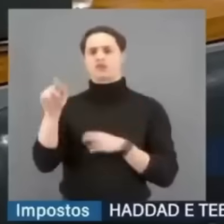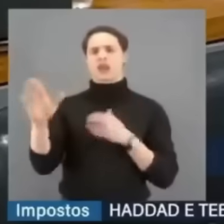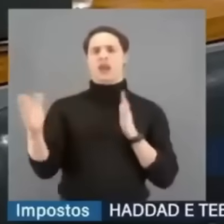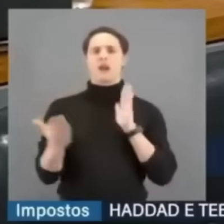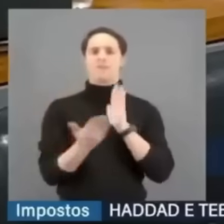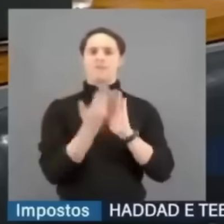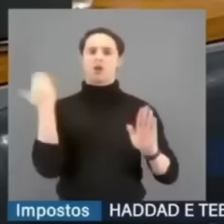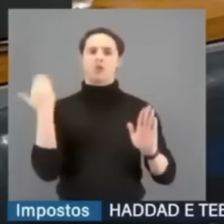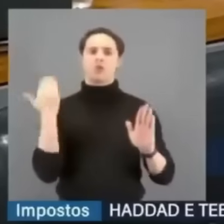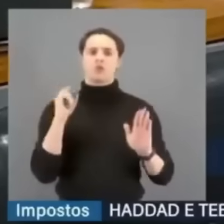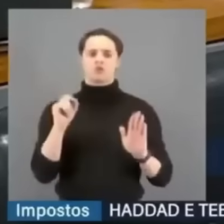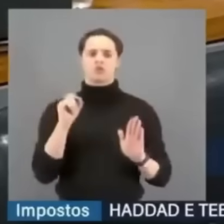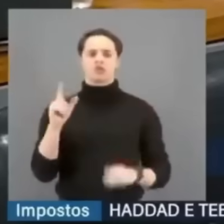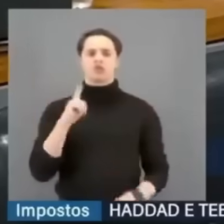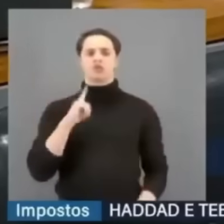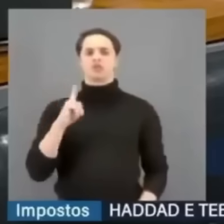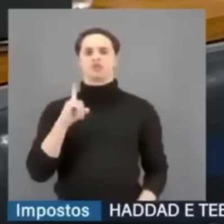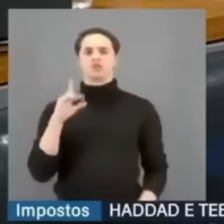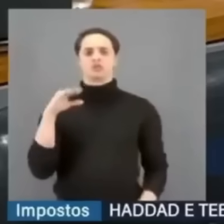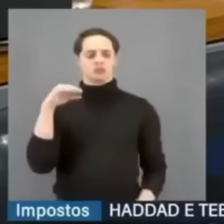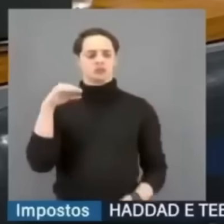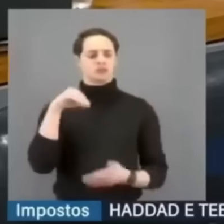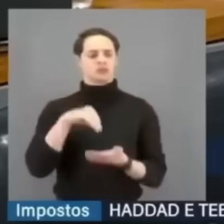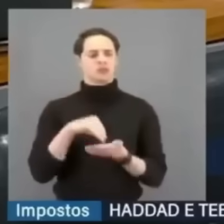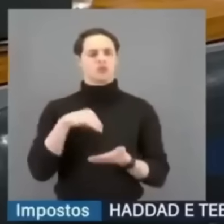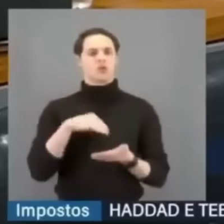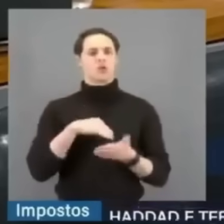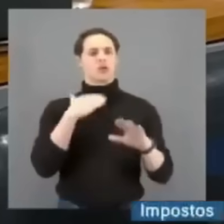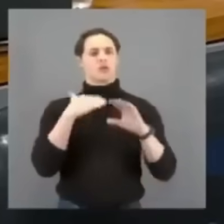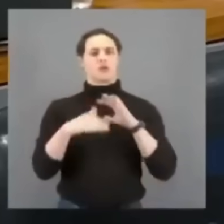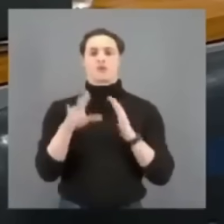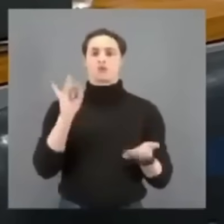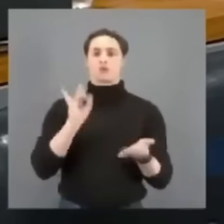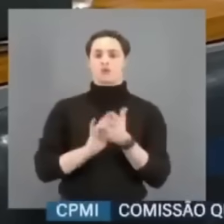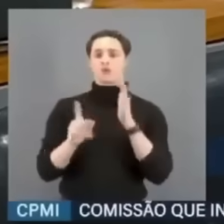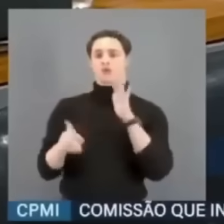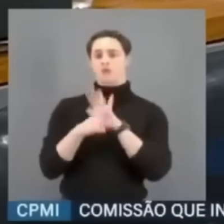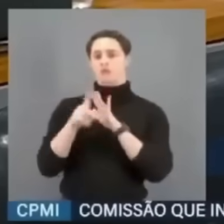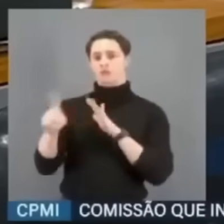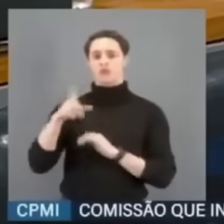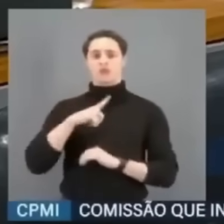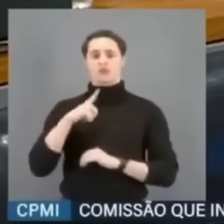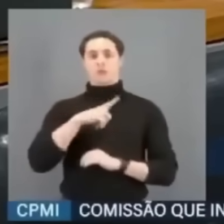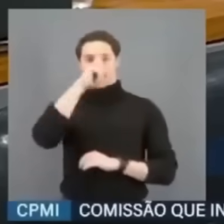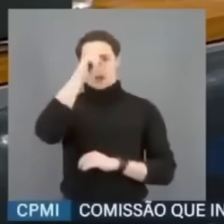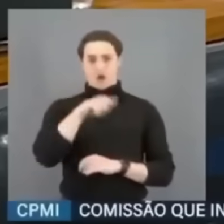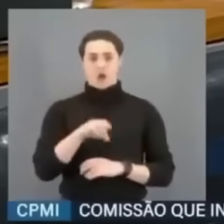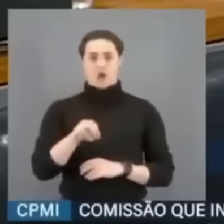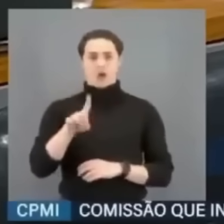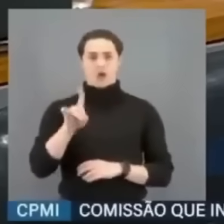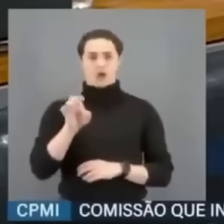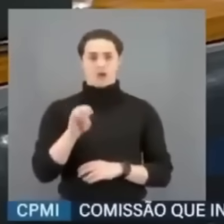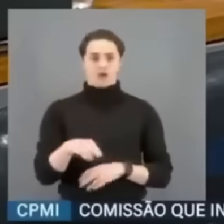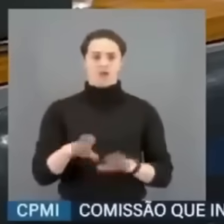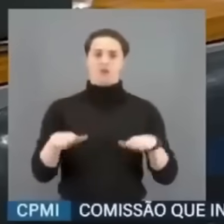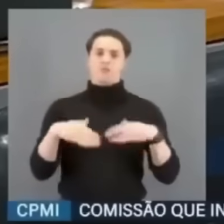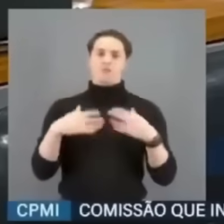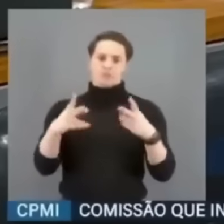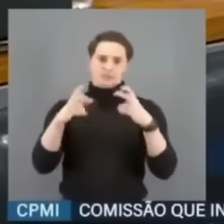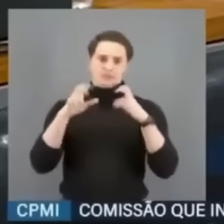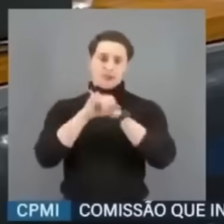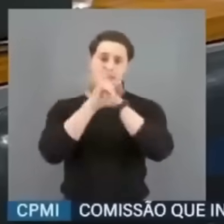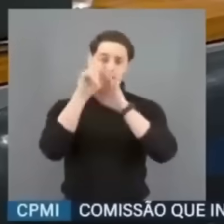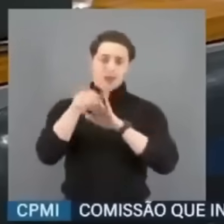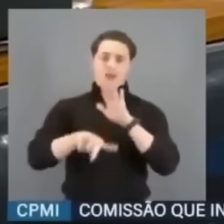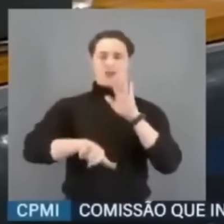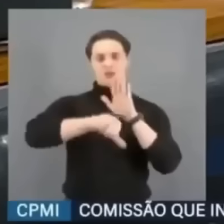apagou o que estava no e-mail oficial da ajudância de ordem. E isso, evidentemente, é